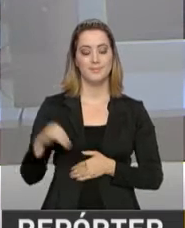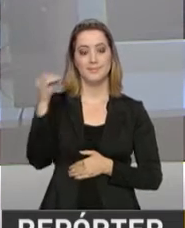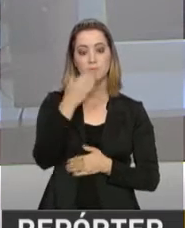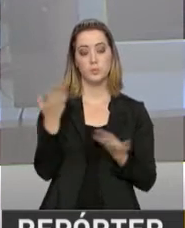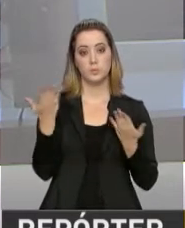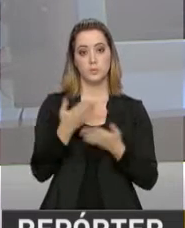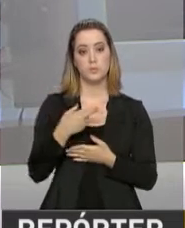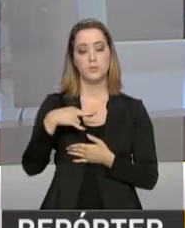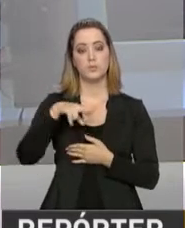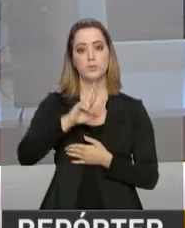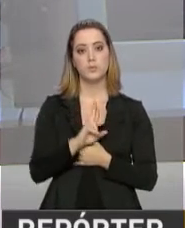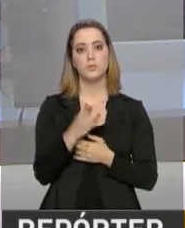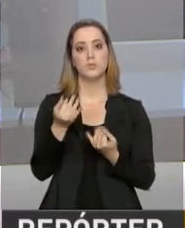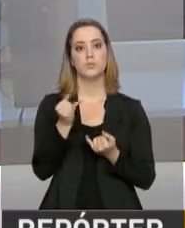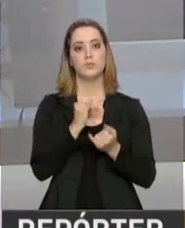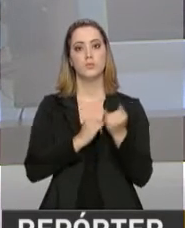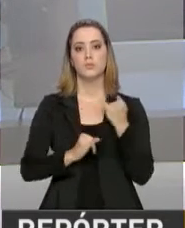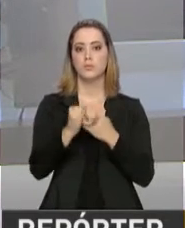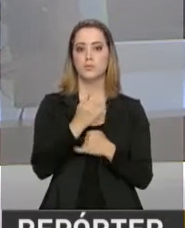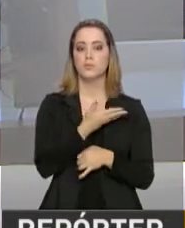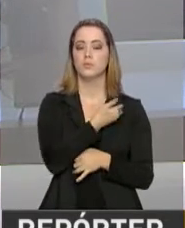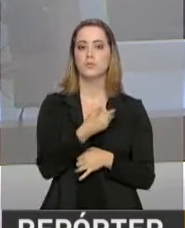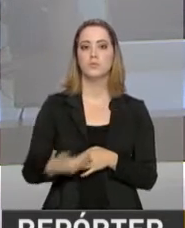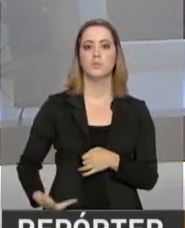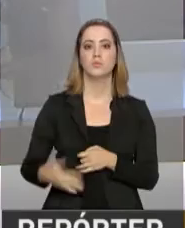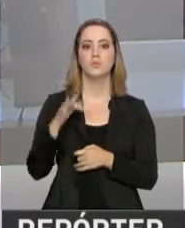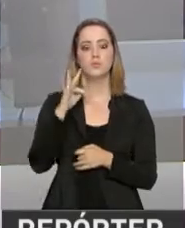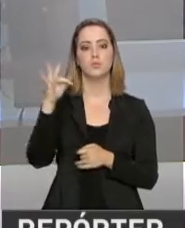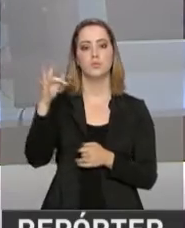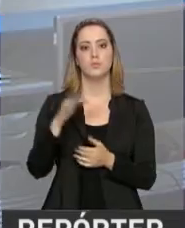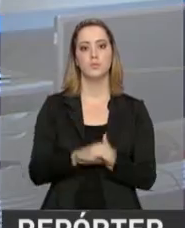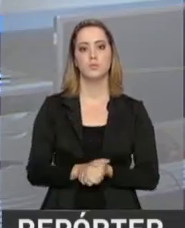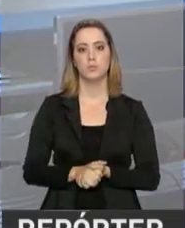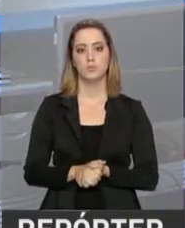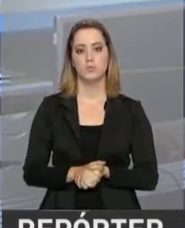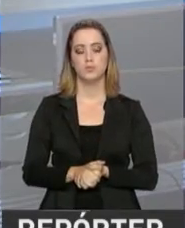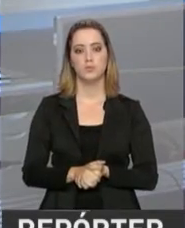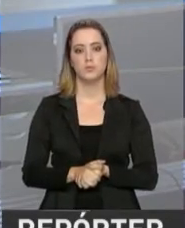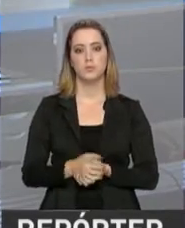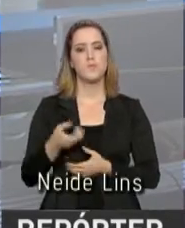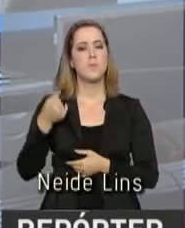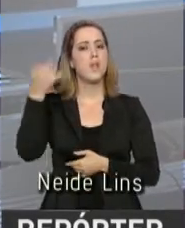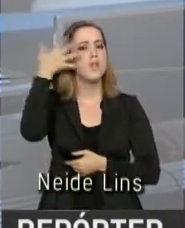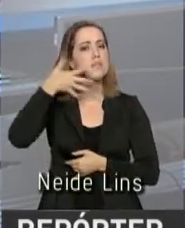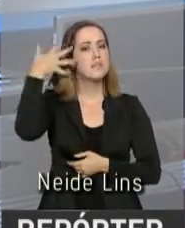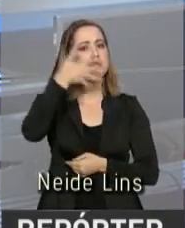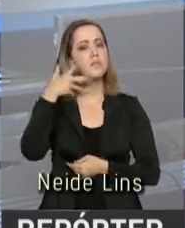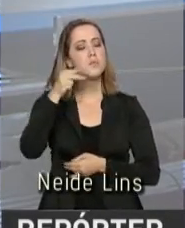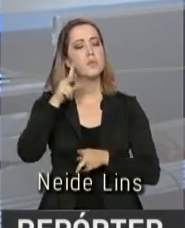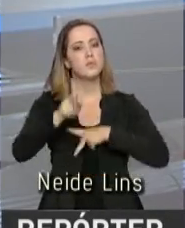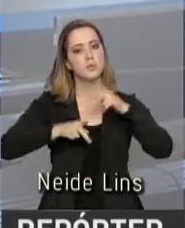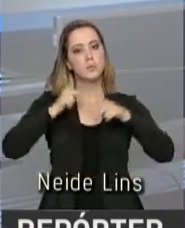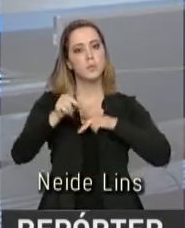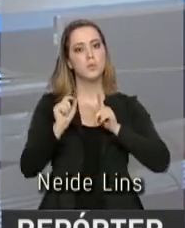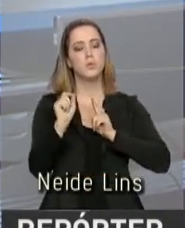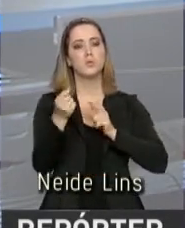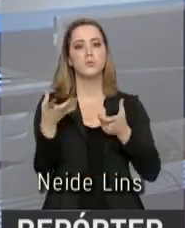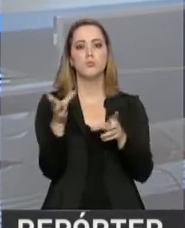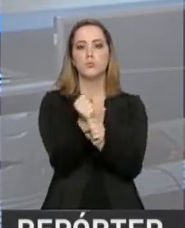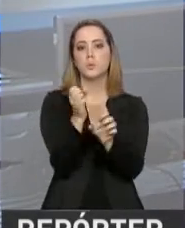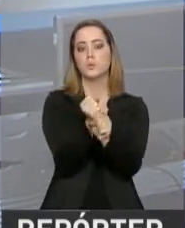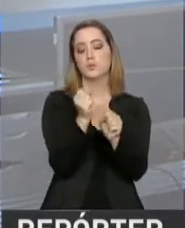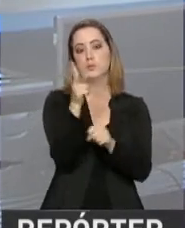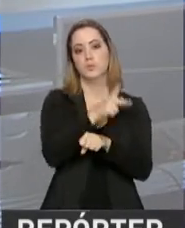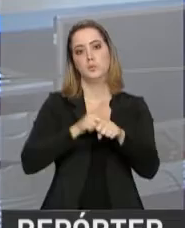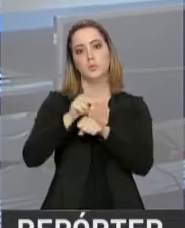Olá, estamos de volta com o repórter NBR e as notícias do governo federal. Esclarecer a população sobre a situação financeira do país